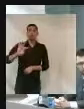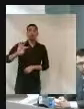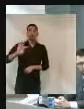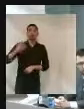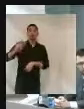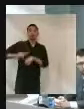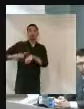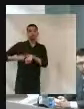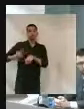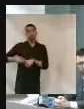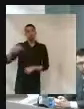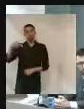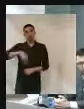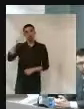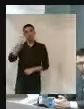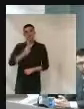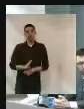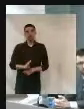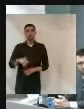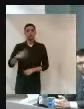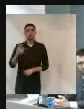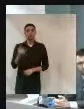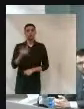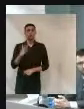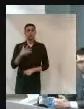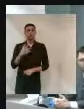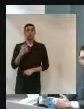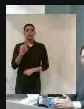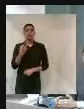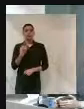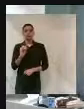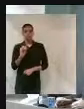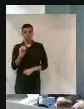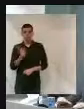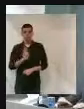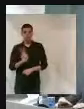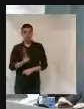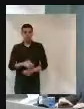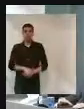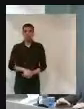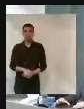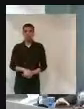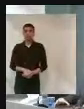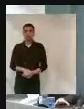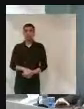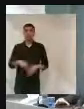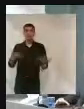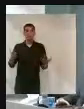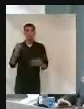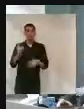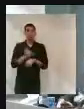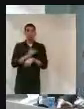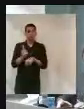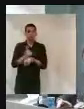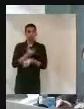no Brasil é em torno de R$ 120,00. Então, essas estratégias a gente